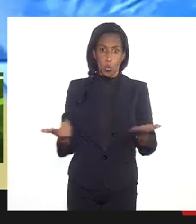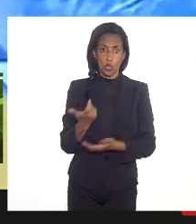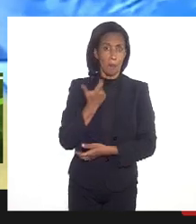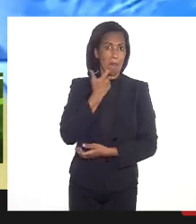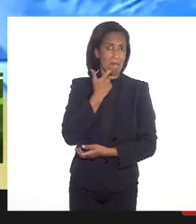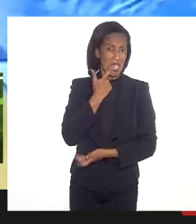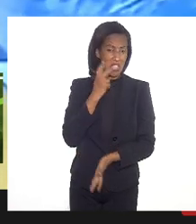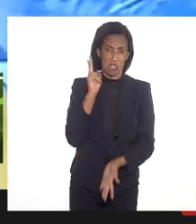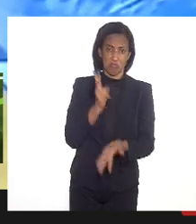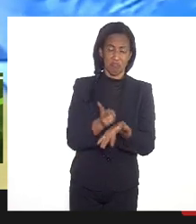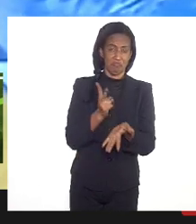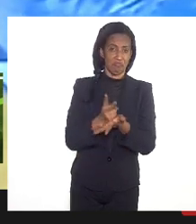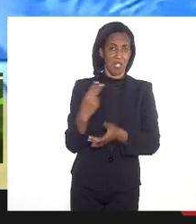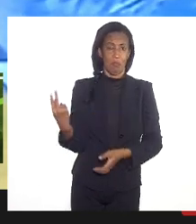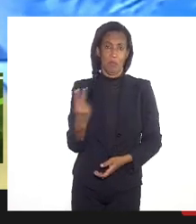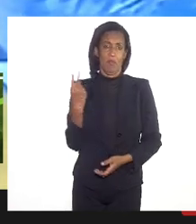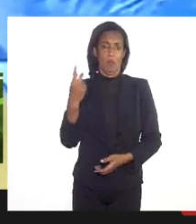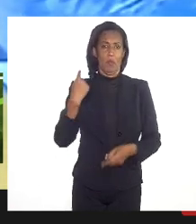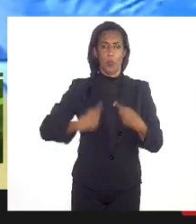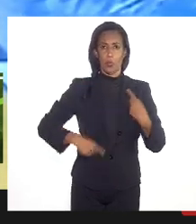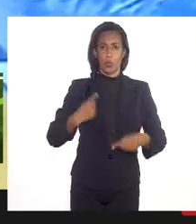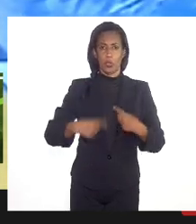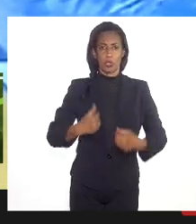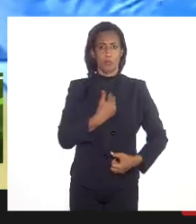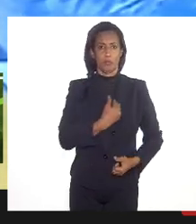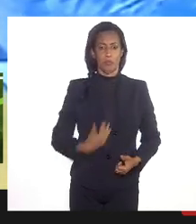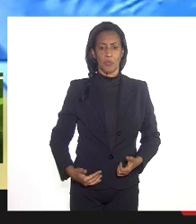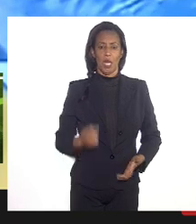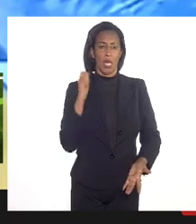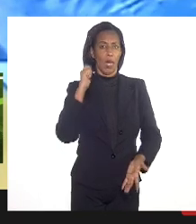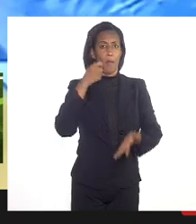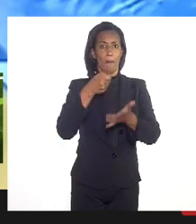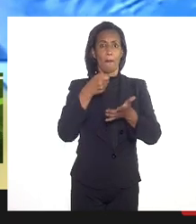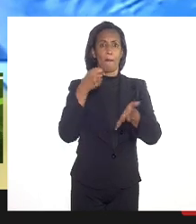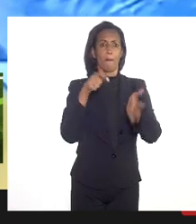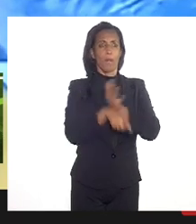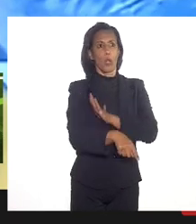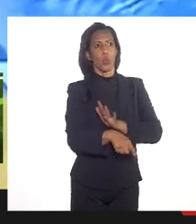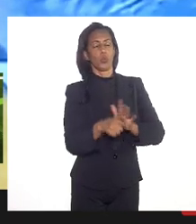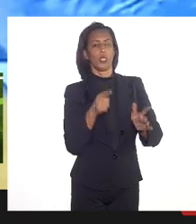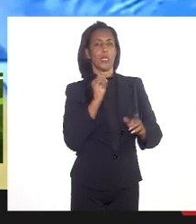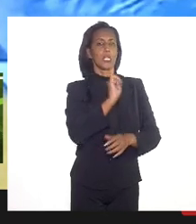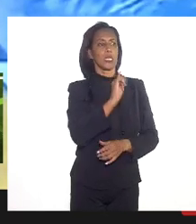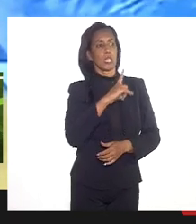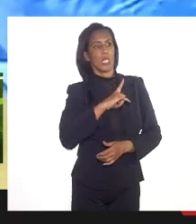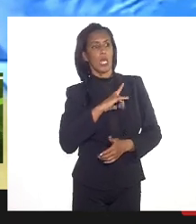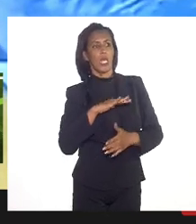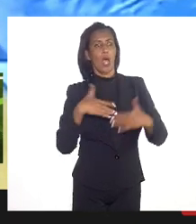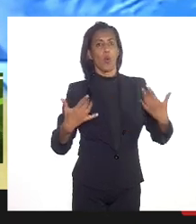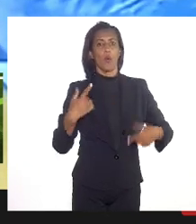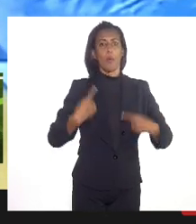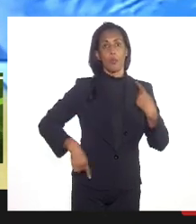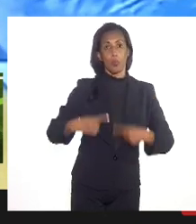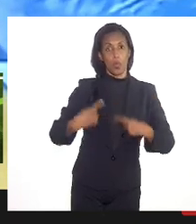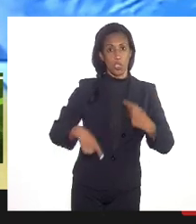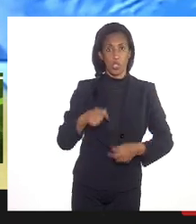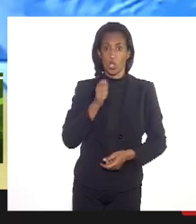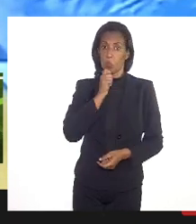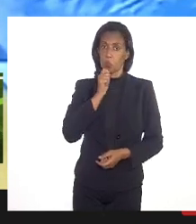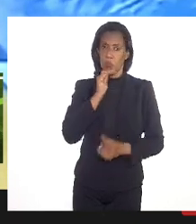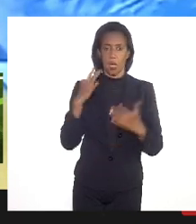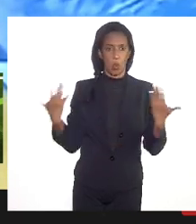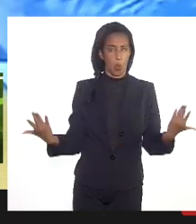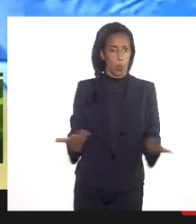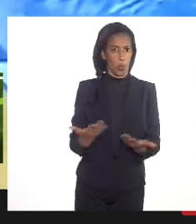mesmo preço. As políticas públicas voltadas para o pescador, se tem, são poucas ou nenhuma. Nós temos hoje